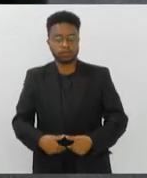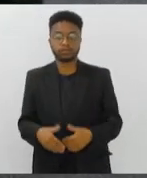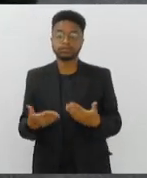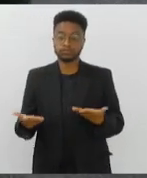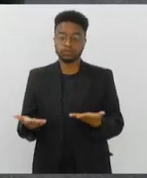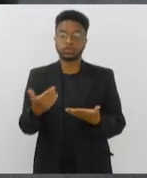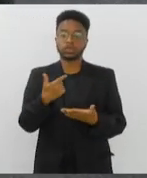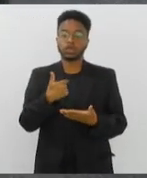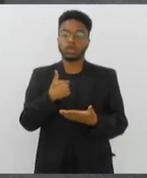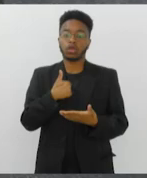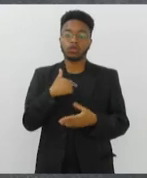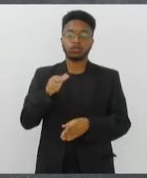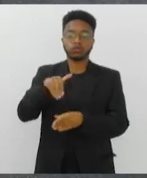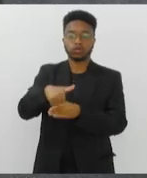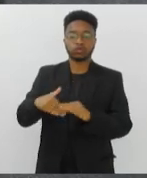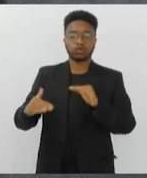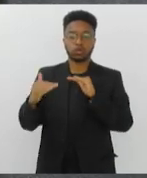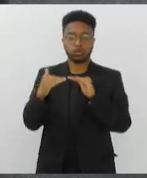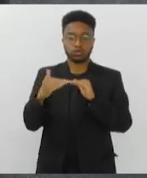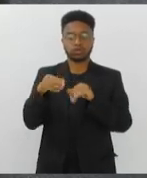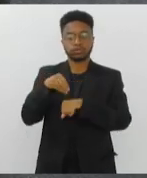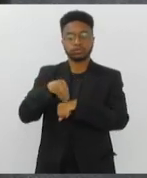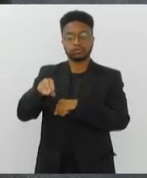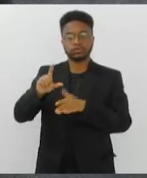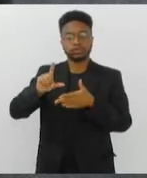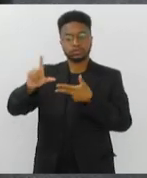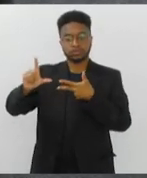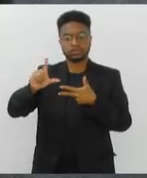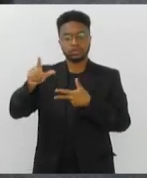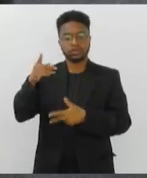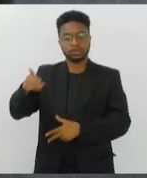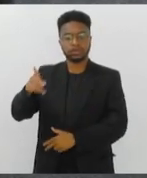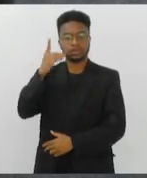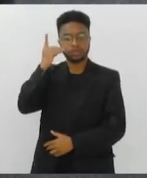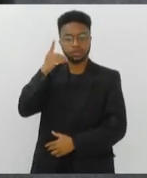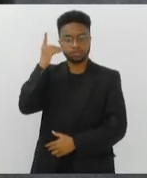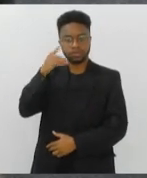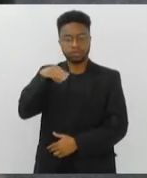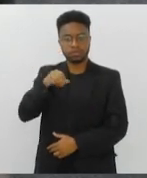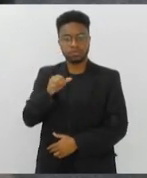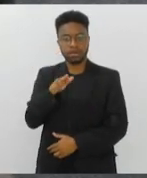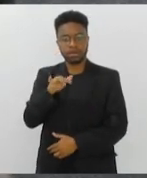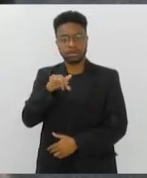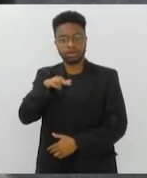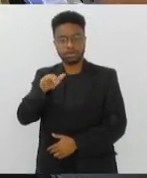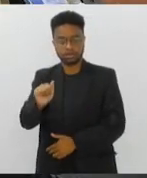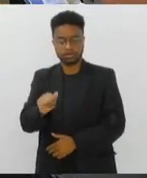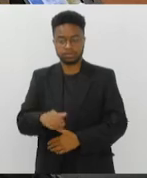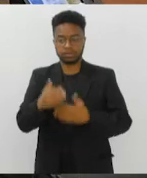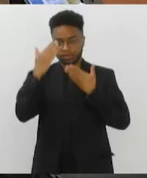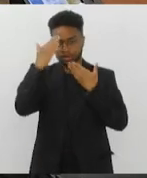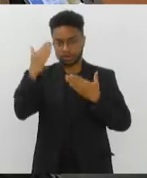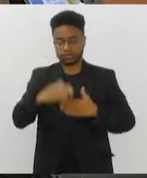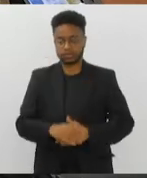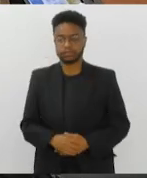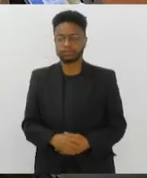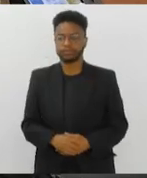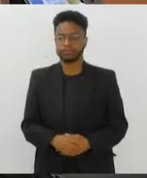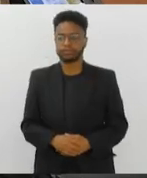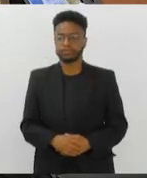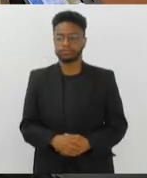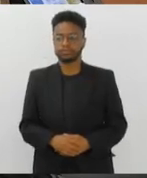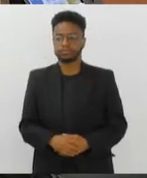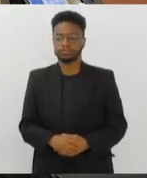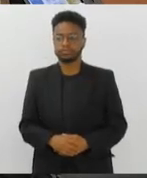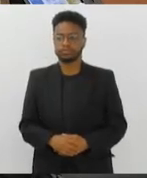Votarei favorável à indicação legislativa da deputada Marina do MST. Obrigada.